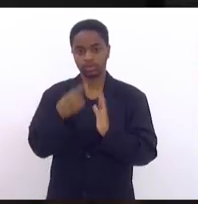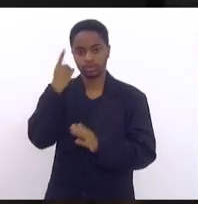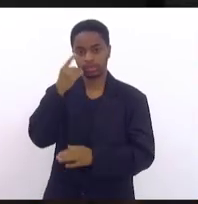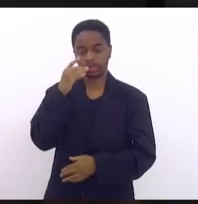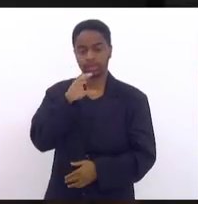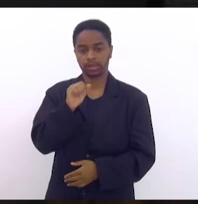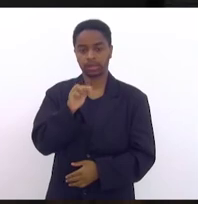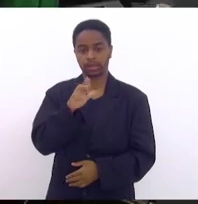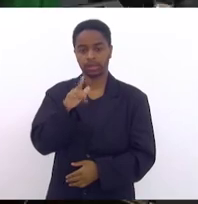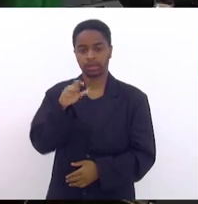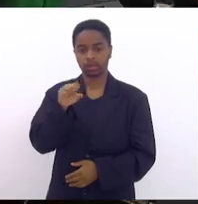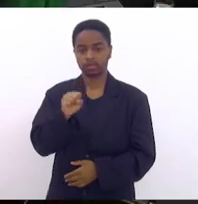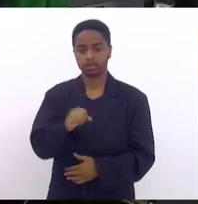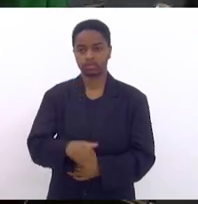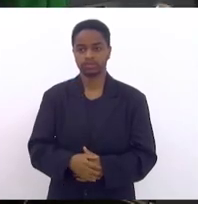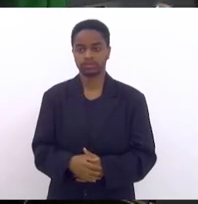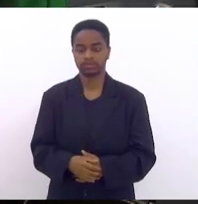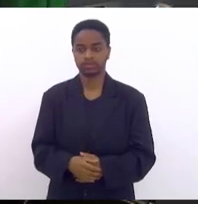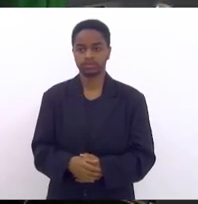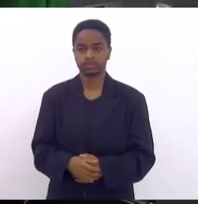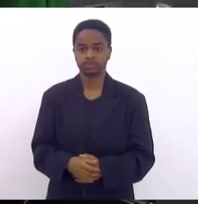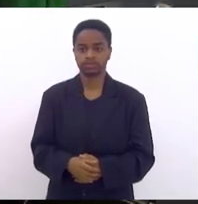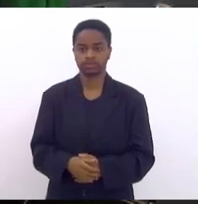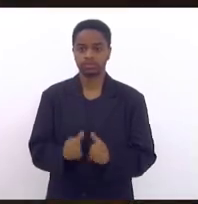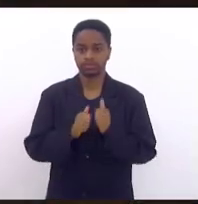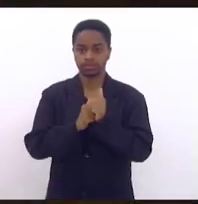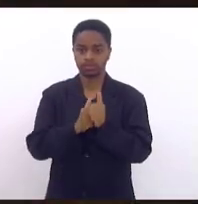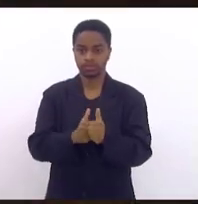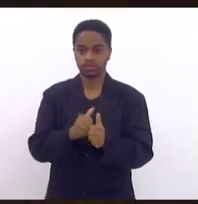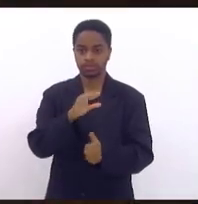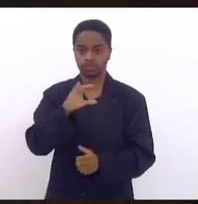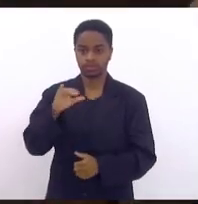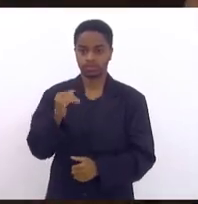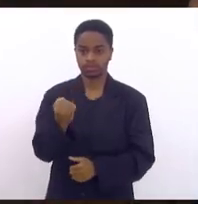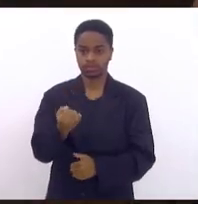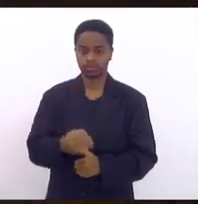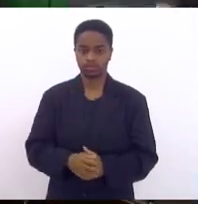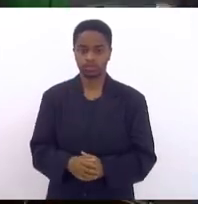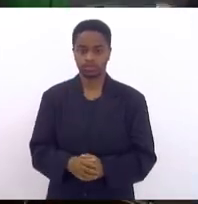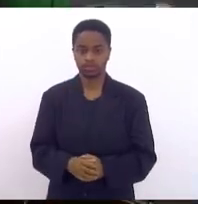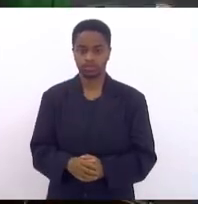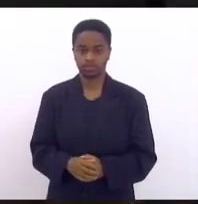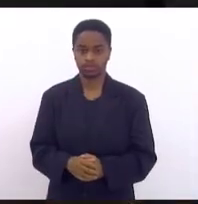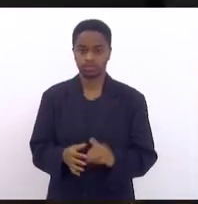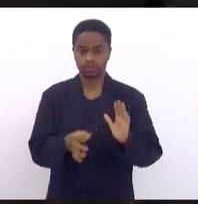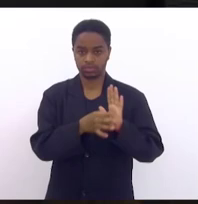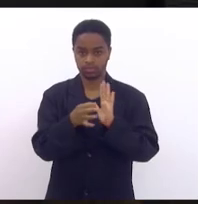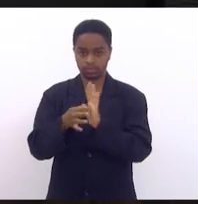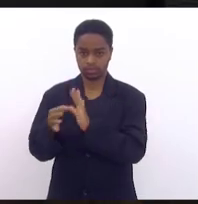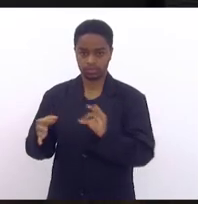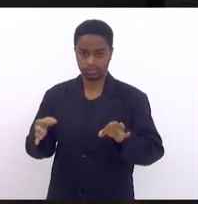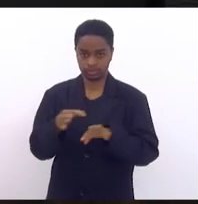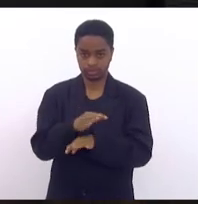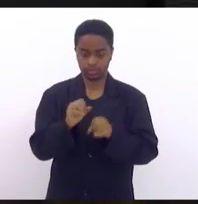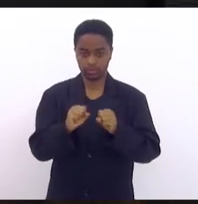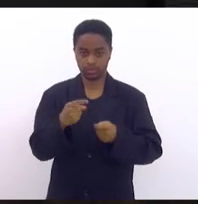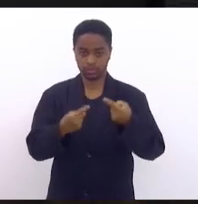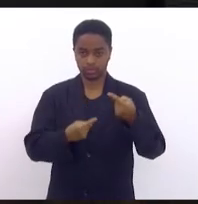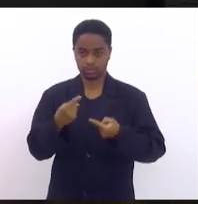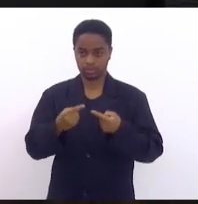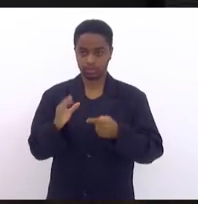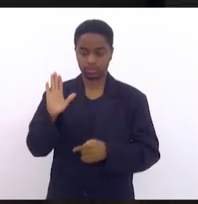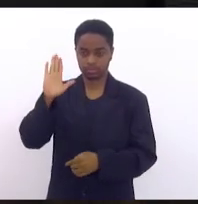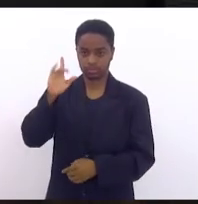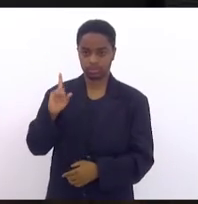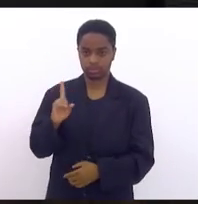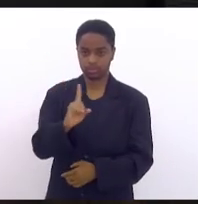Macedo. Acompanho o parecer da CCJ. Com os pareceres emitidos em discussão. Para